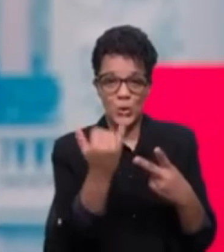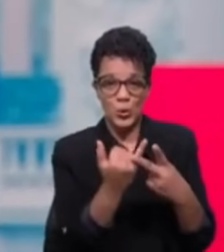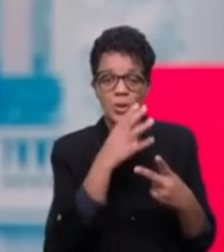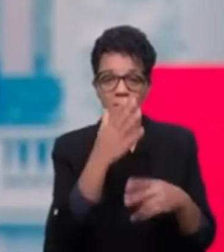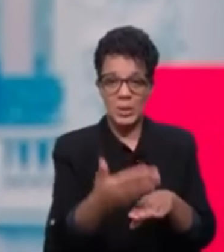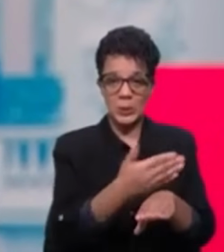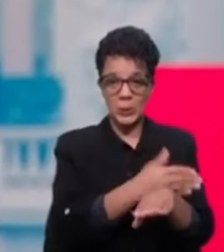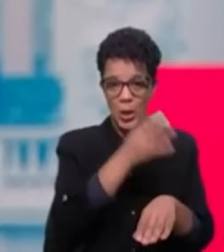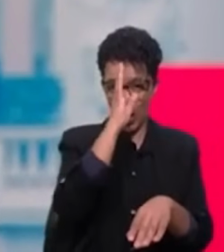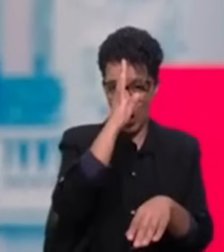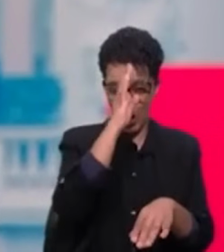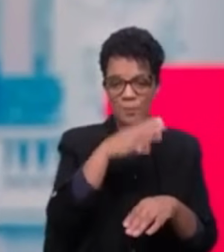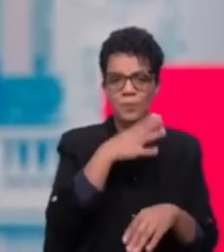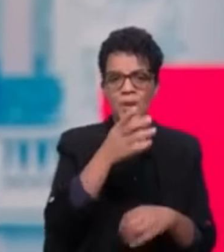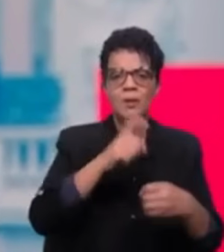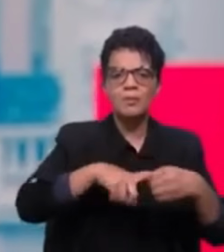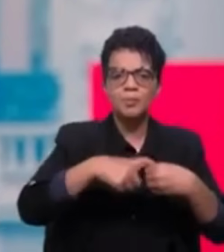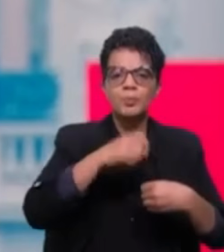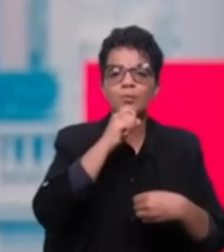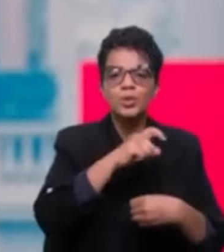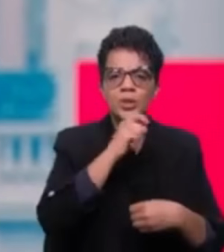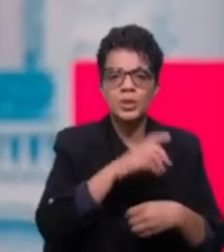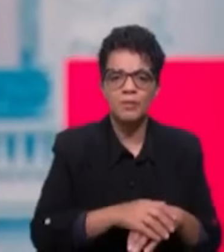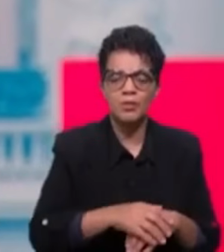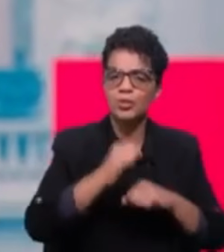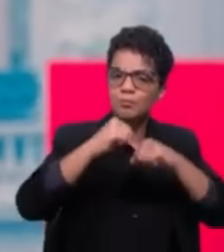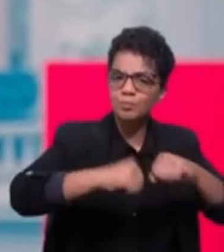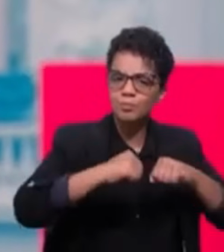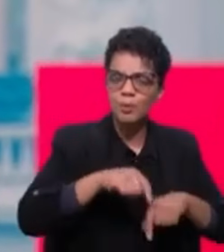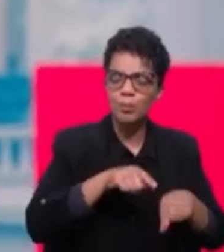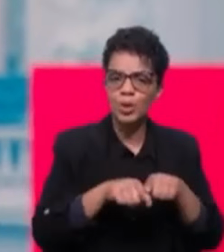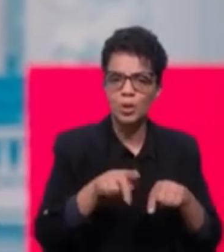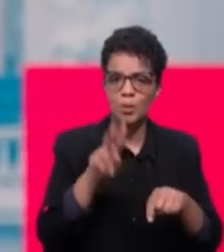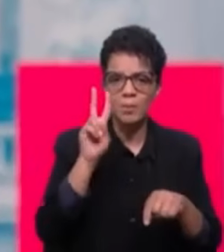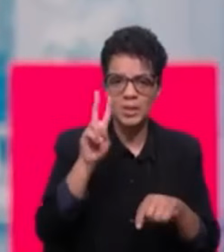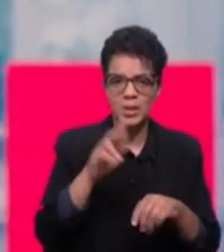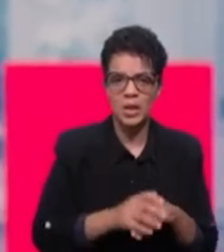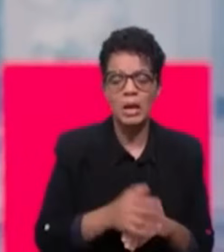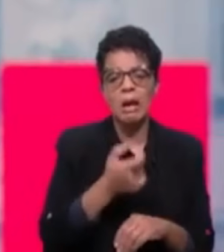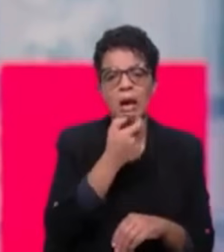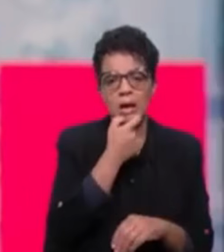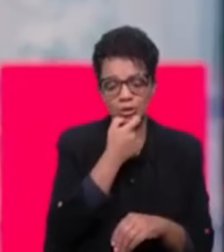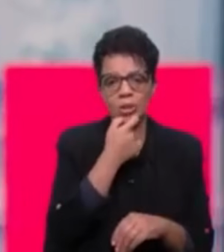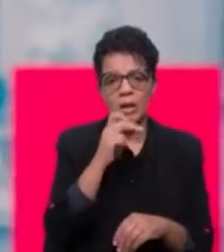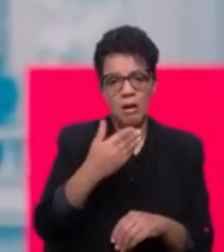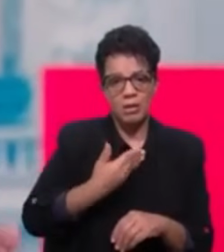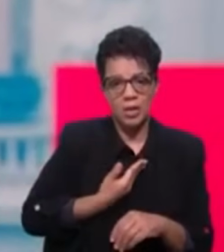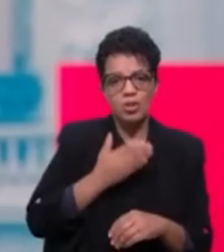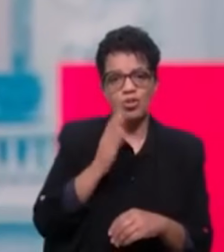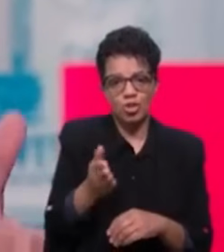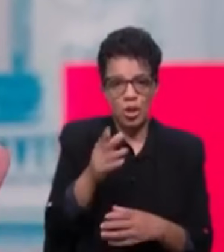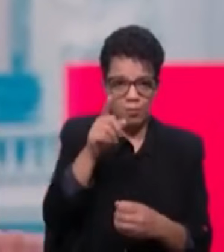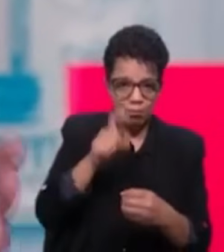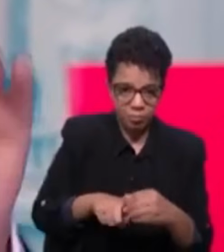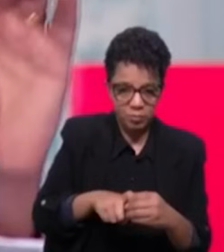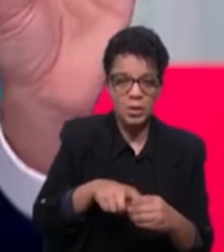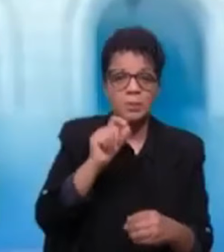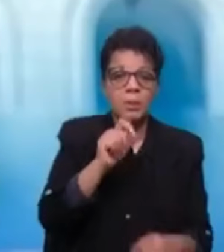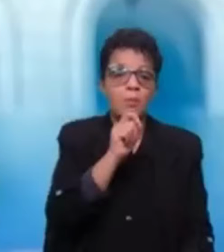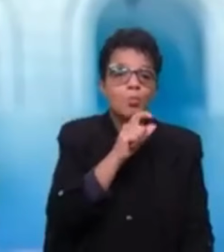antecipadamente Quais são os parceiros possíveis de entendimento político com o PSD são aqueles que já constituem AD e eventualmente